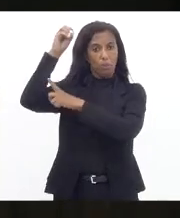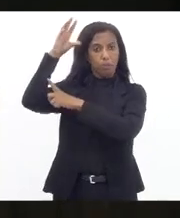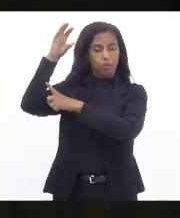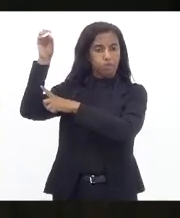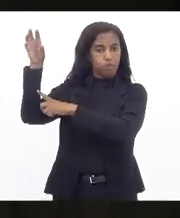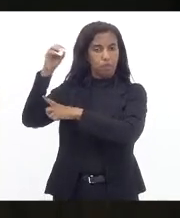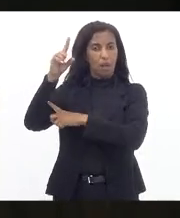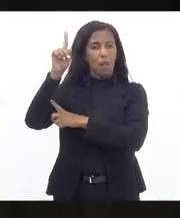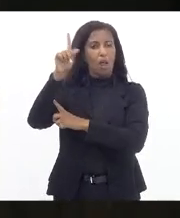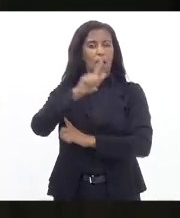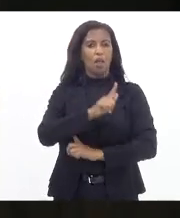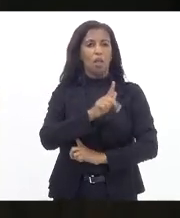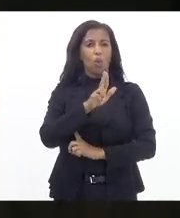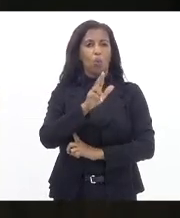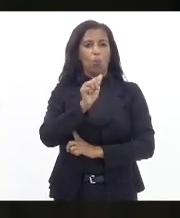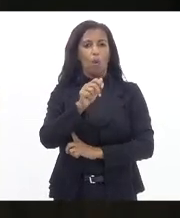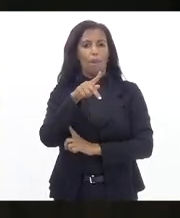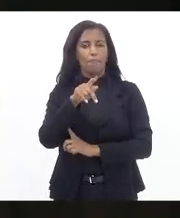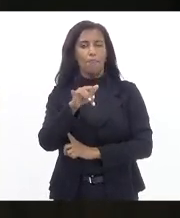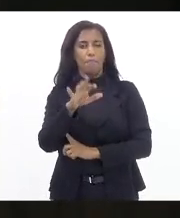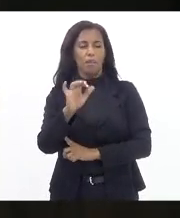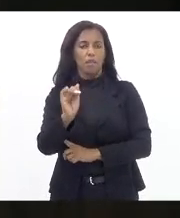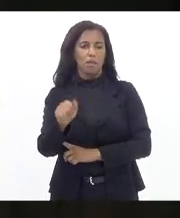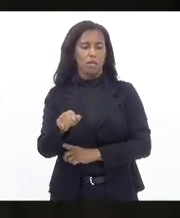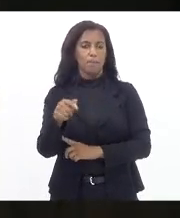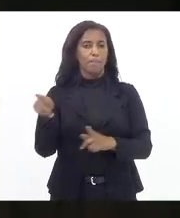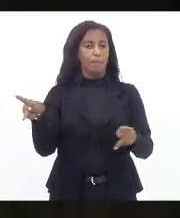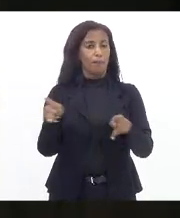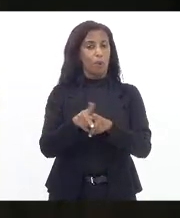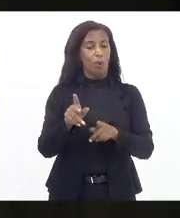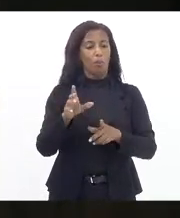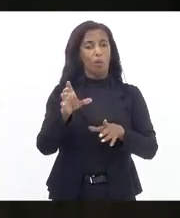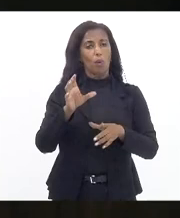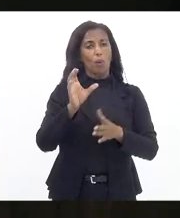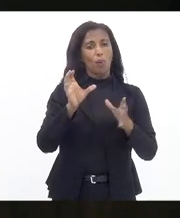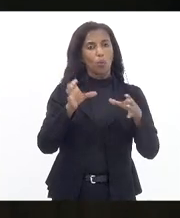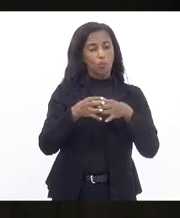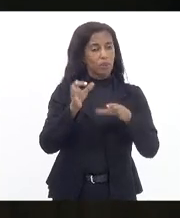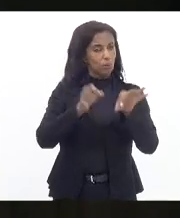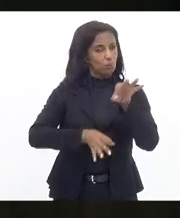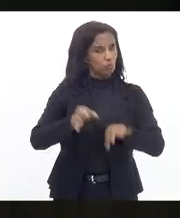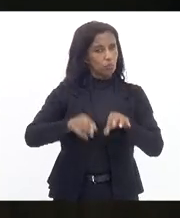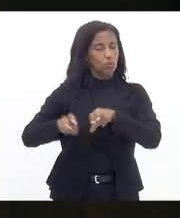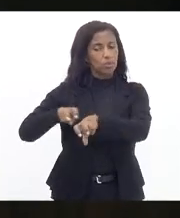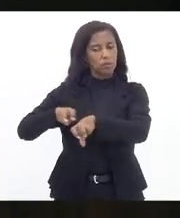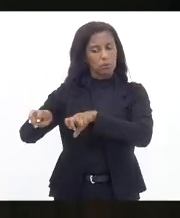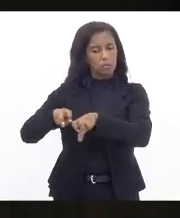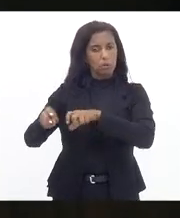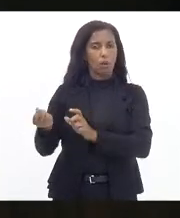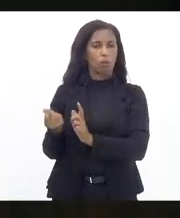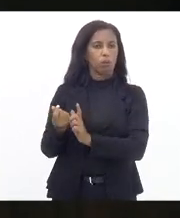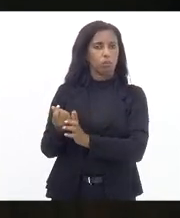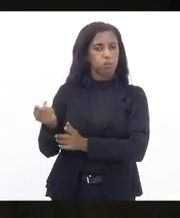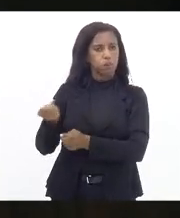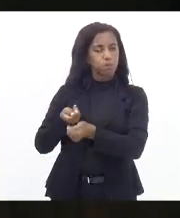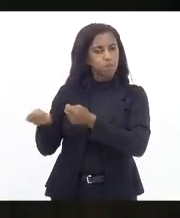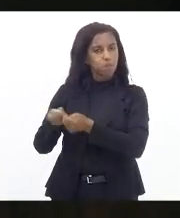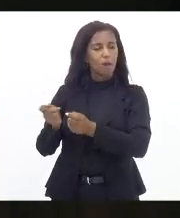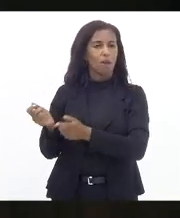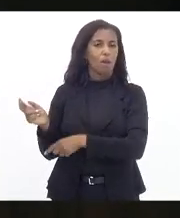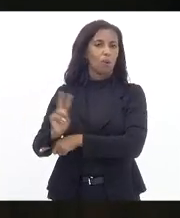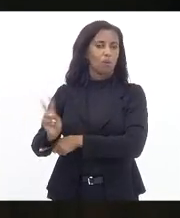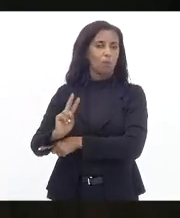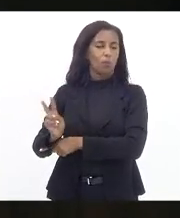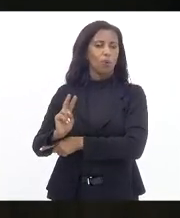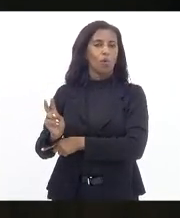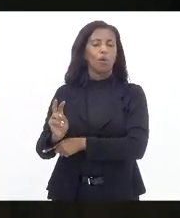Coapimirim e da outras providências. Pendente de pareceres das comissões de Constituição e Justiça, de Transporte, de Orçamento, Finanças, Fiscalização Financeira e Controle. Permite parecer pela Comissão de